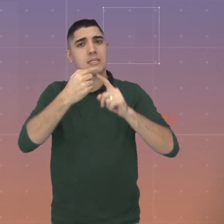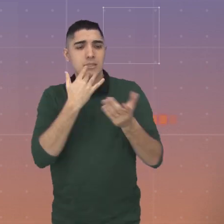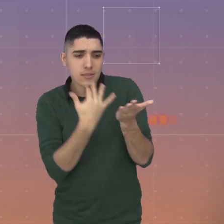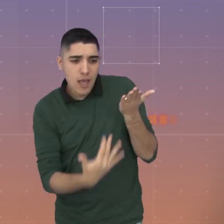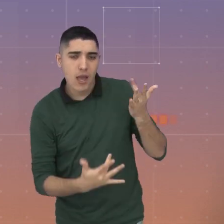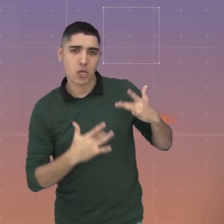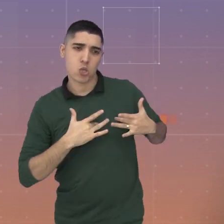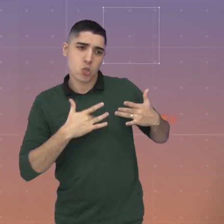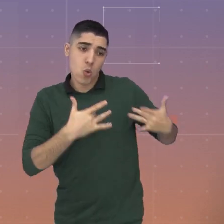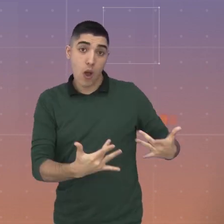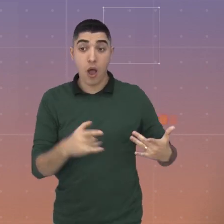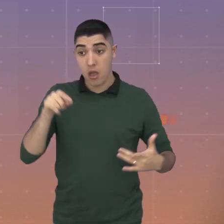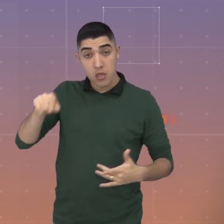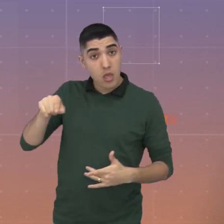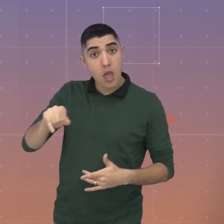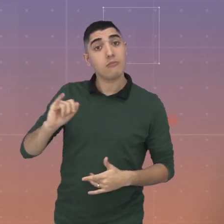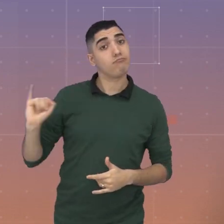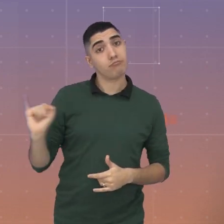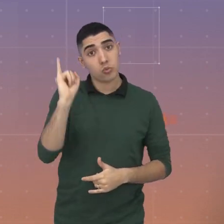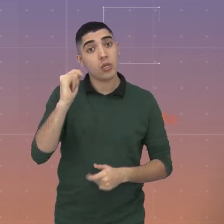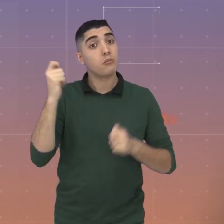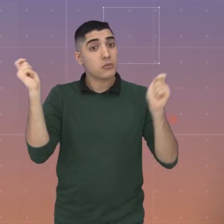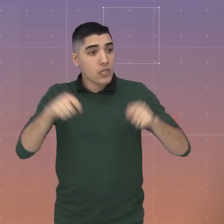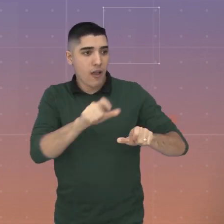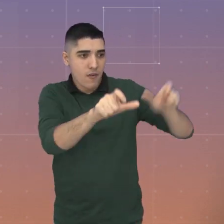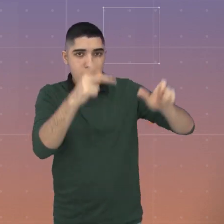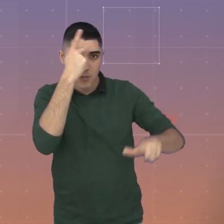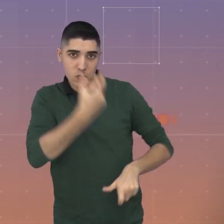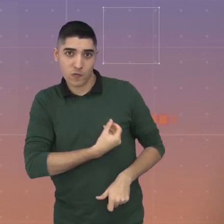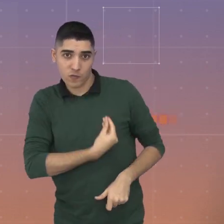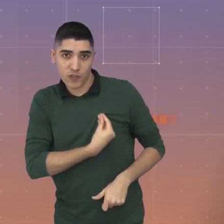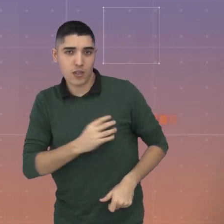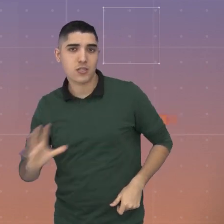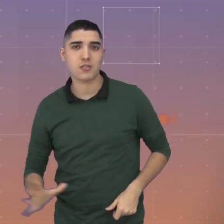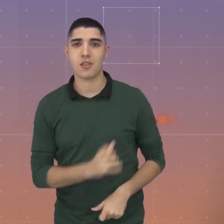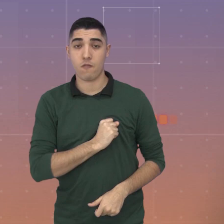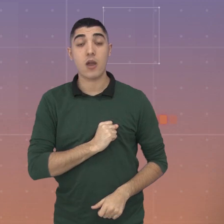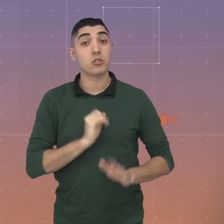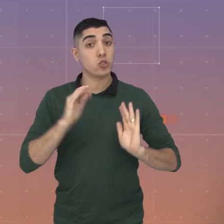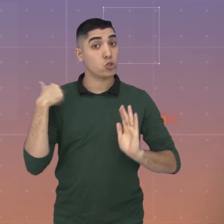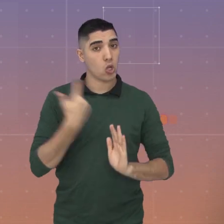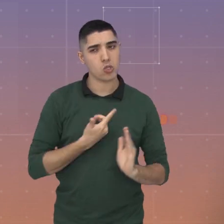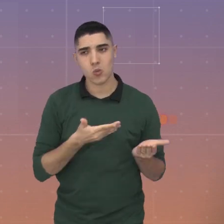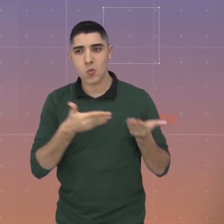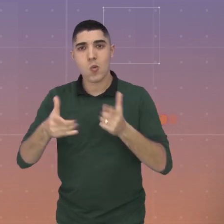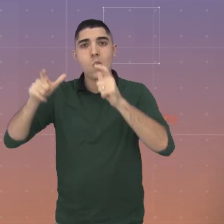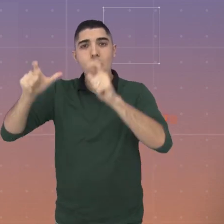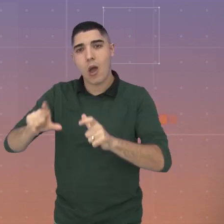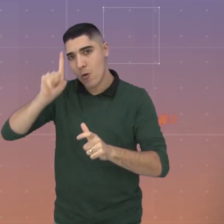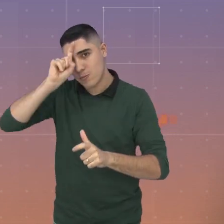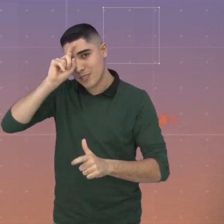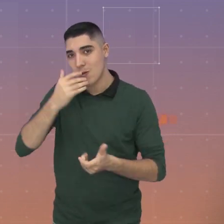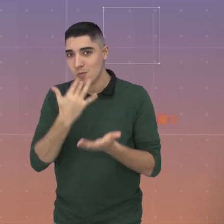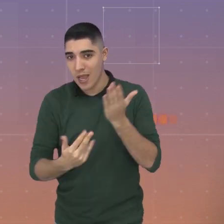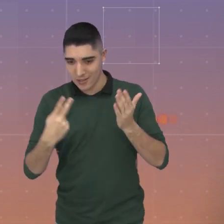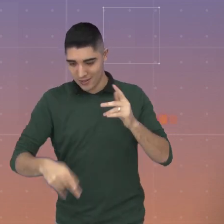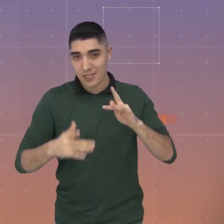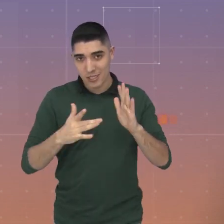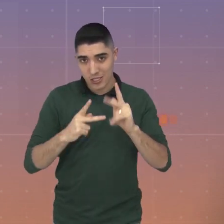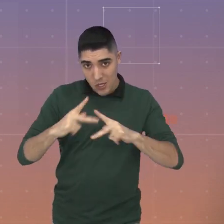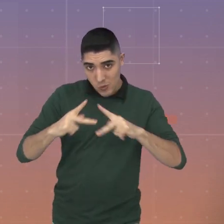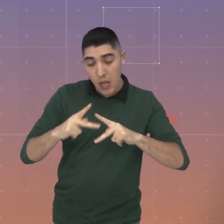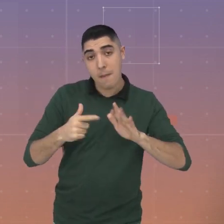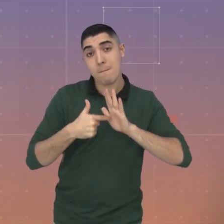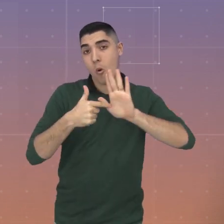doadoras e também discutir o quanto esse ato simples pode ajudar a salvar vidas. E a gente foi até o Banco de Sangue de São